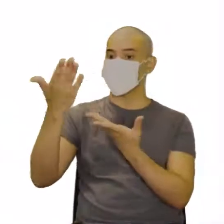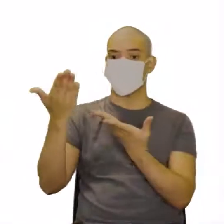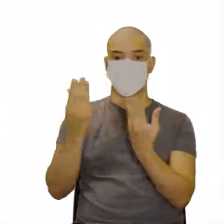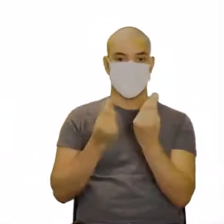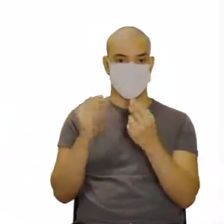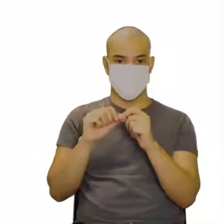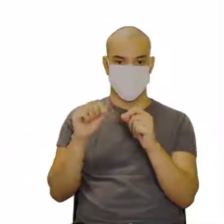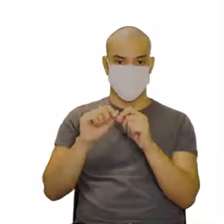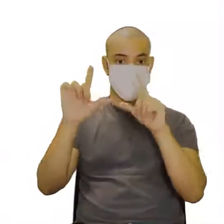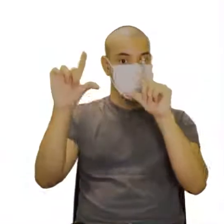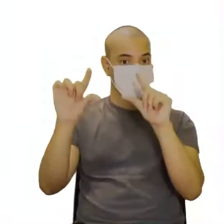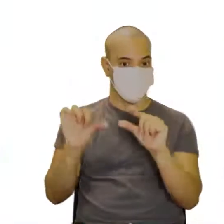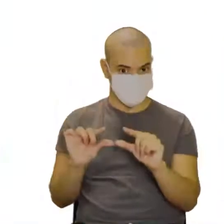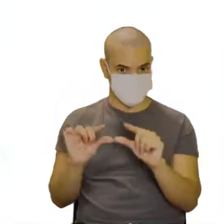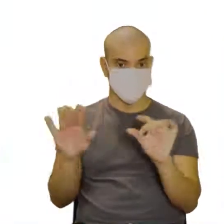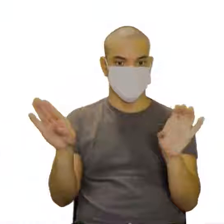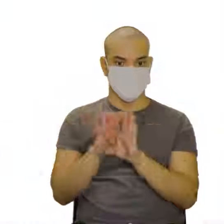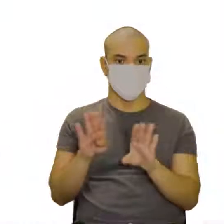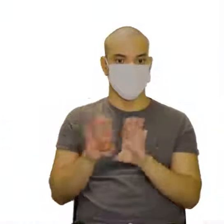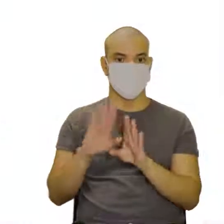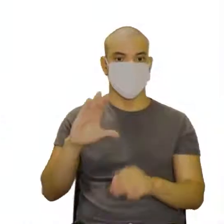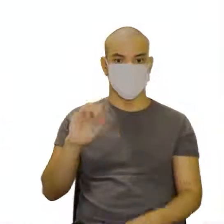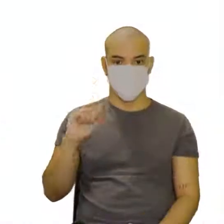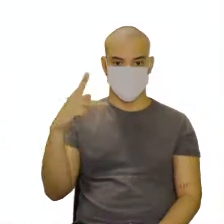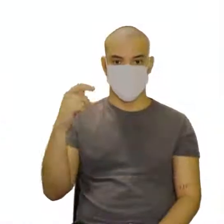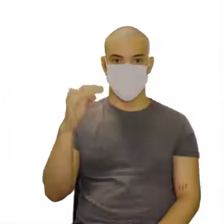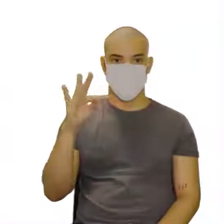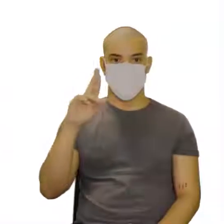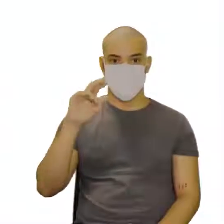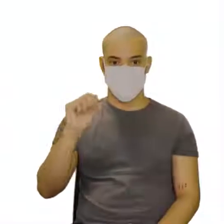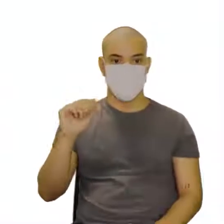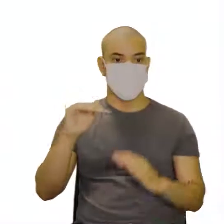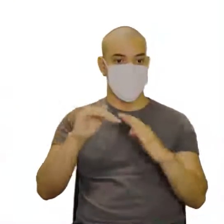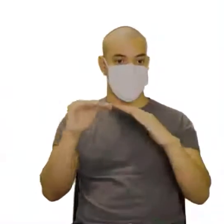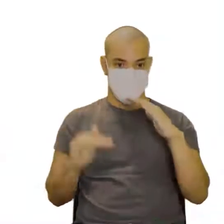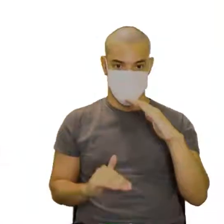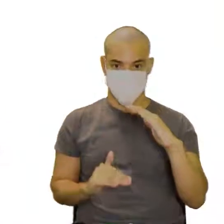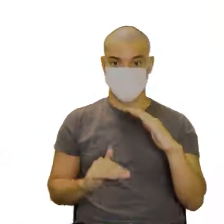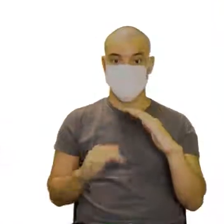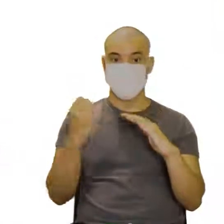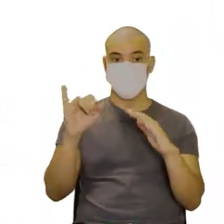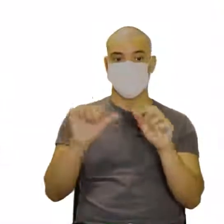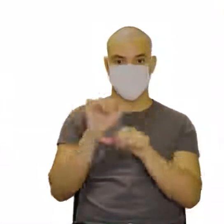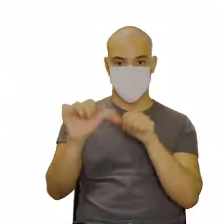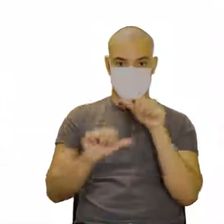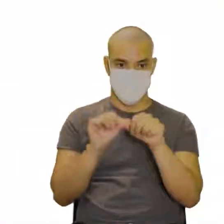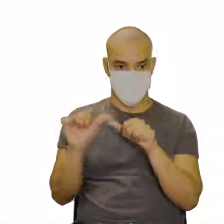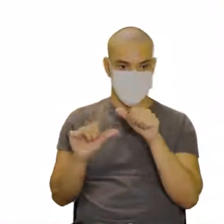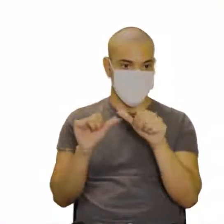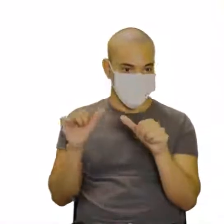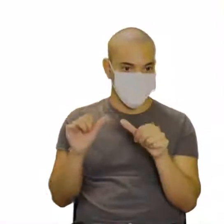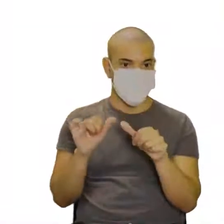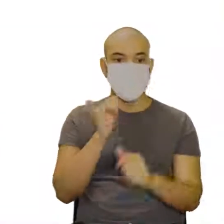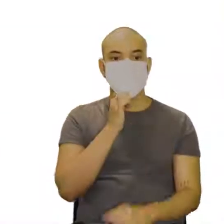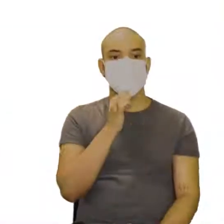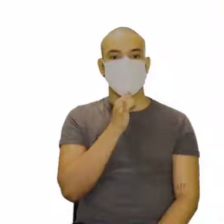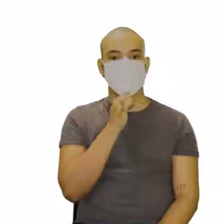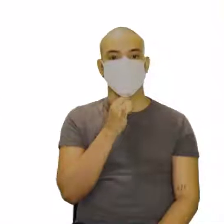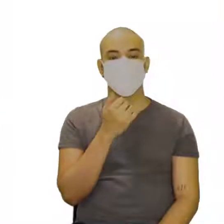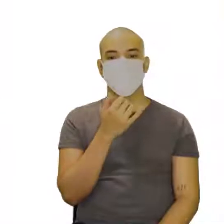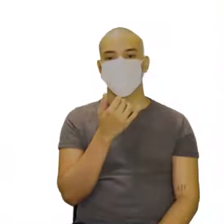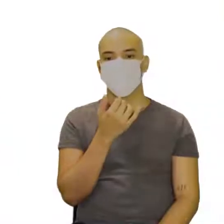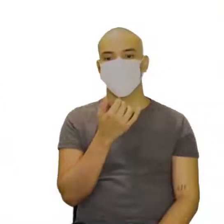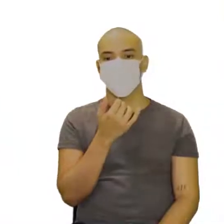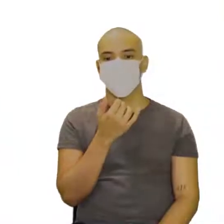área, maior será a capacitância. Deixa eu trocar a cor aqui, quanto